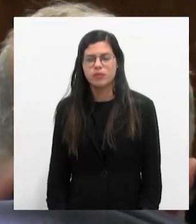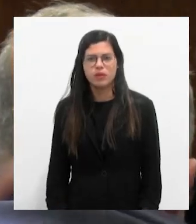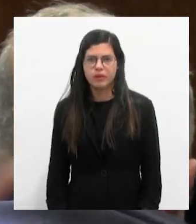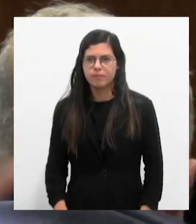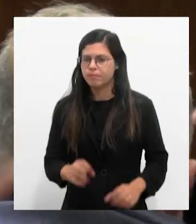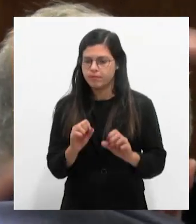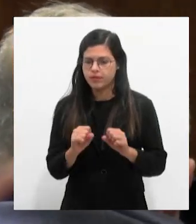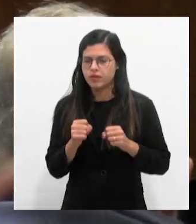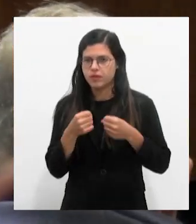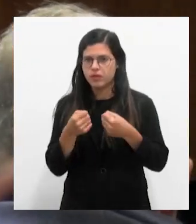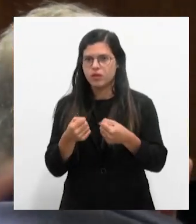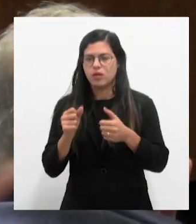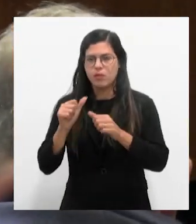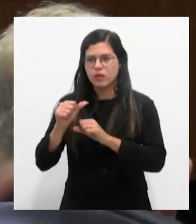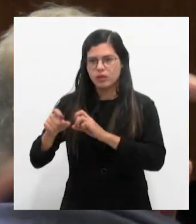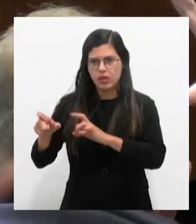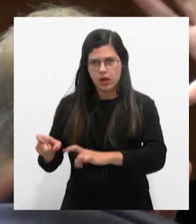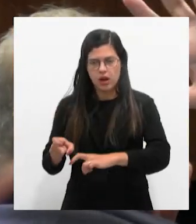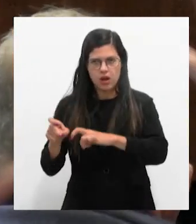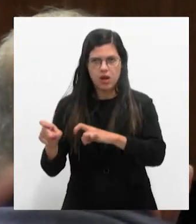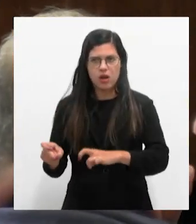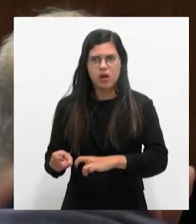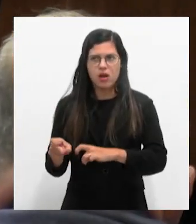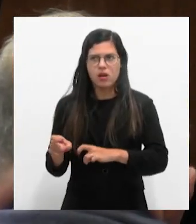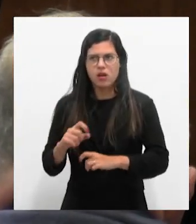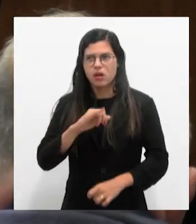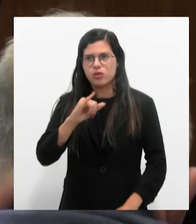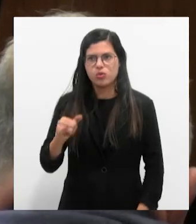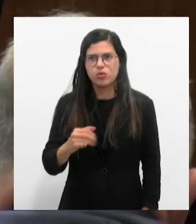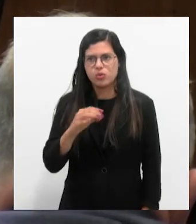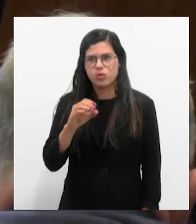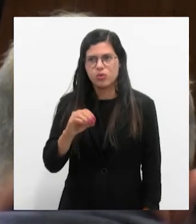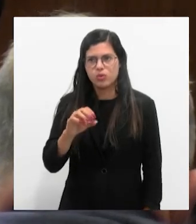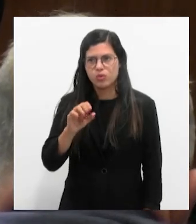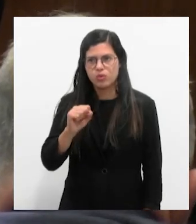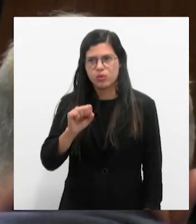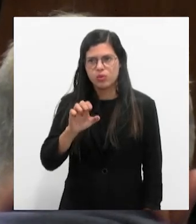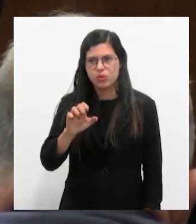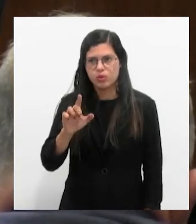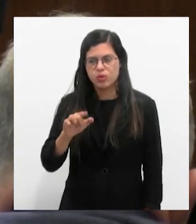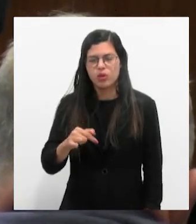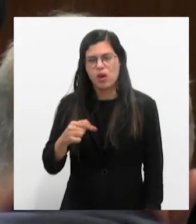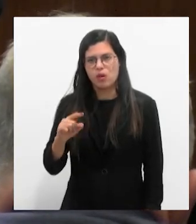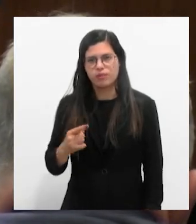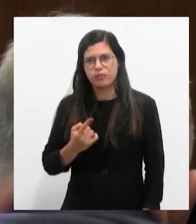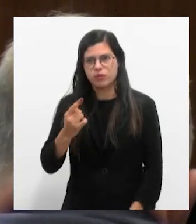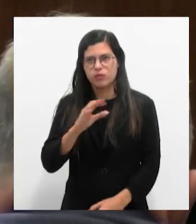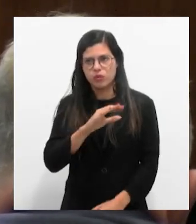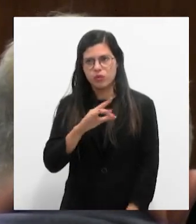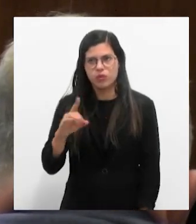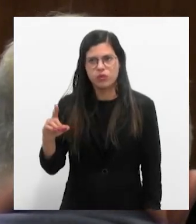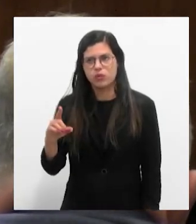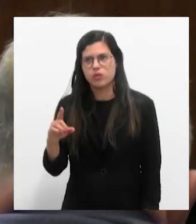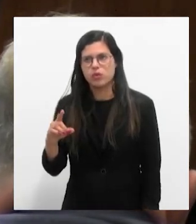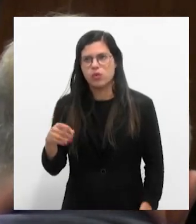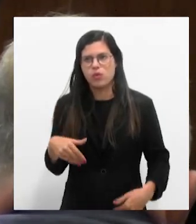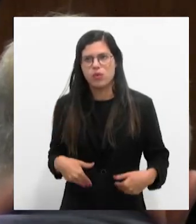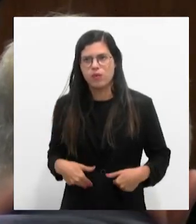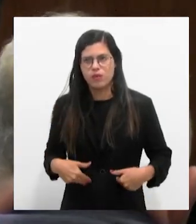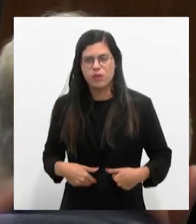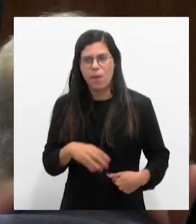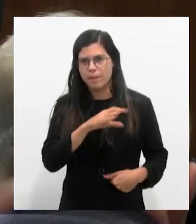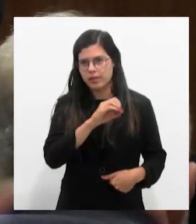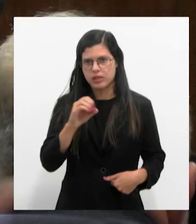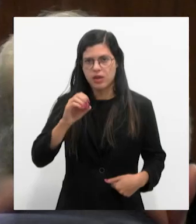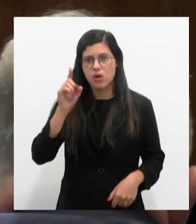defensores da reforma agrária, né? O José Graziano, que depois foi um dos que coordenou o Fome Zero, tudo lá em